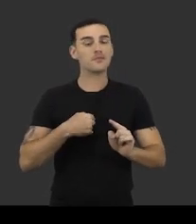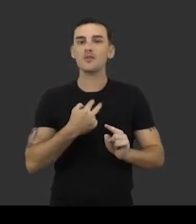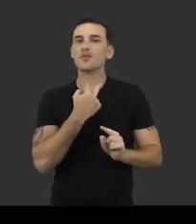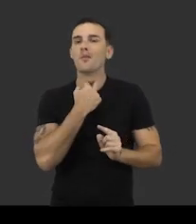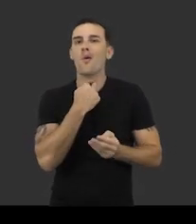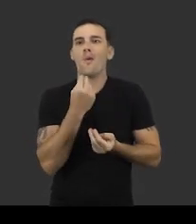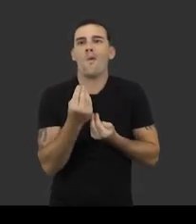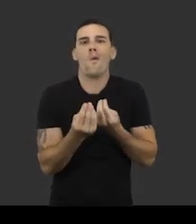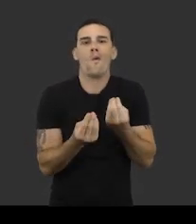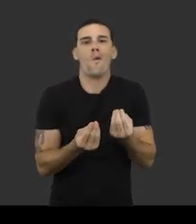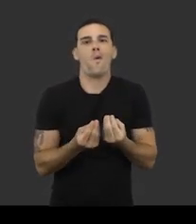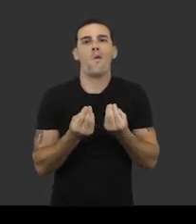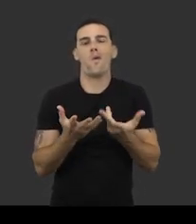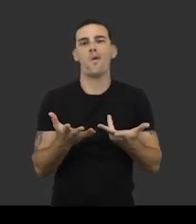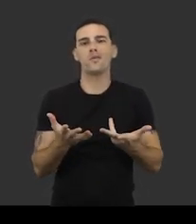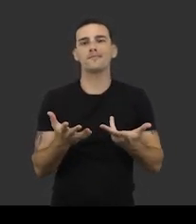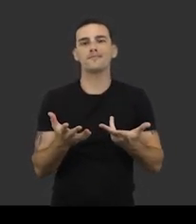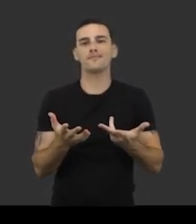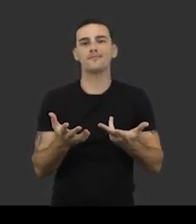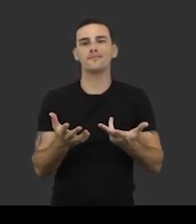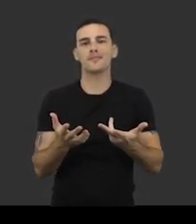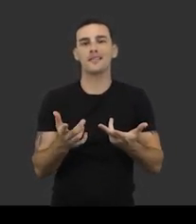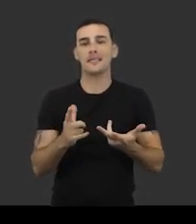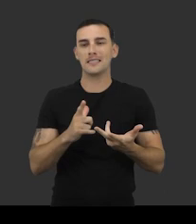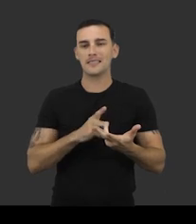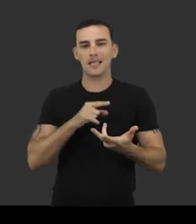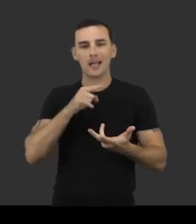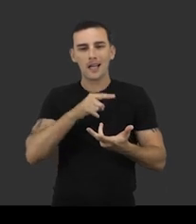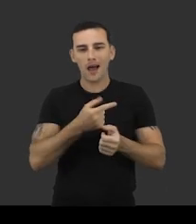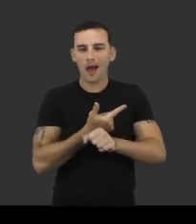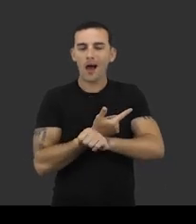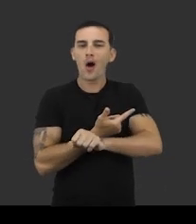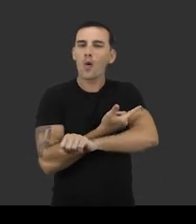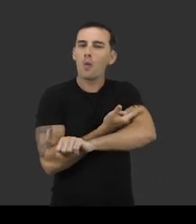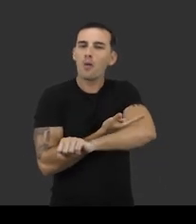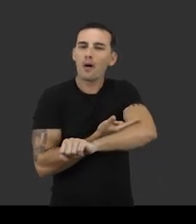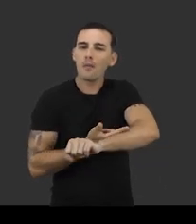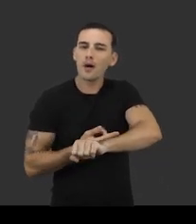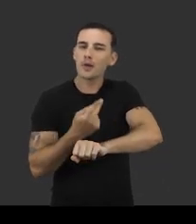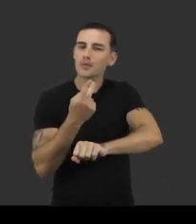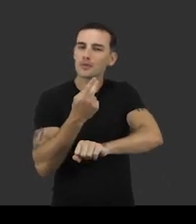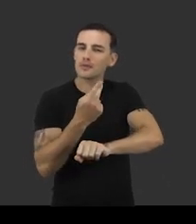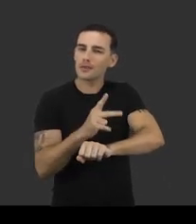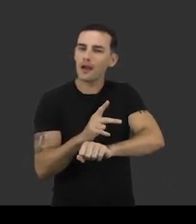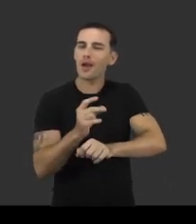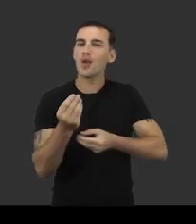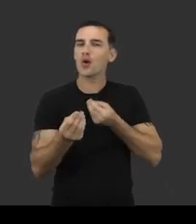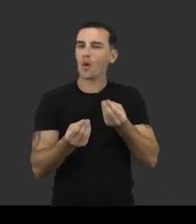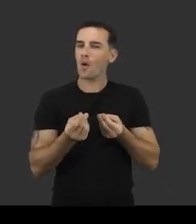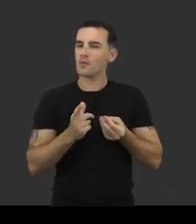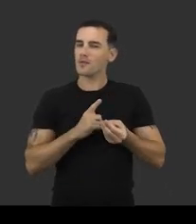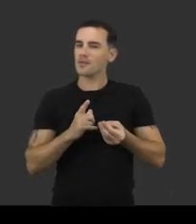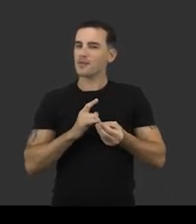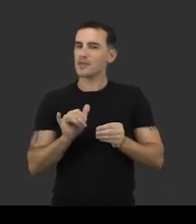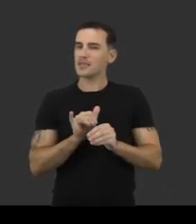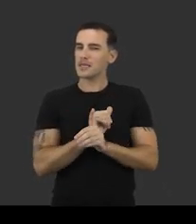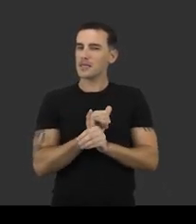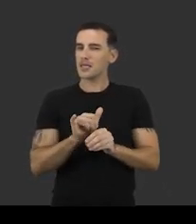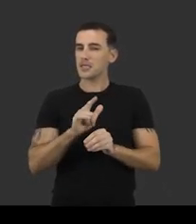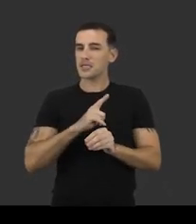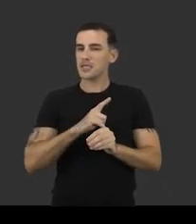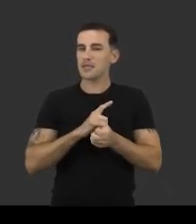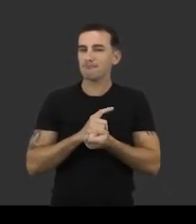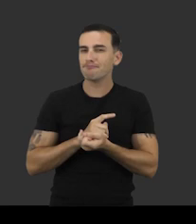posso trabalhar com manejo do comportamento, gerenciamento do comportamento durante